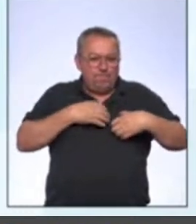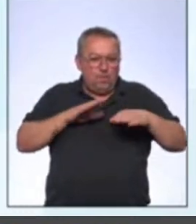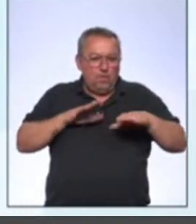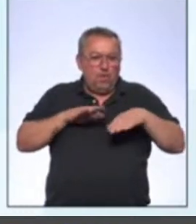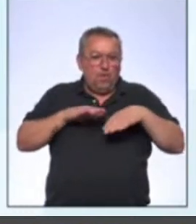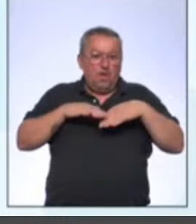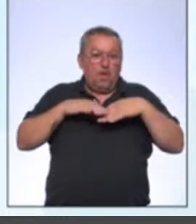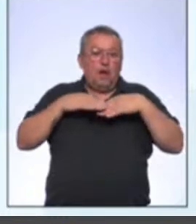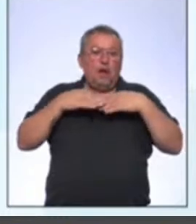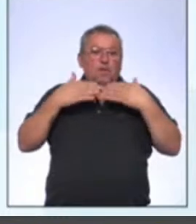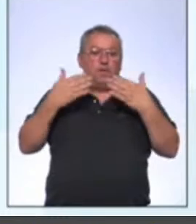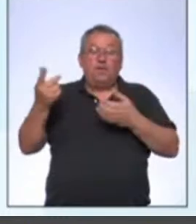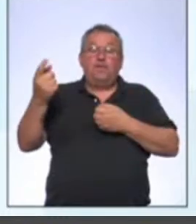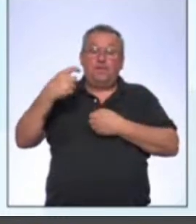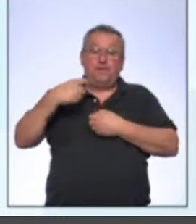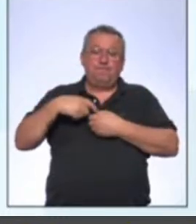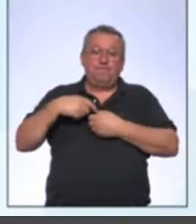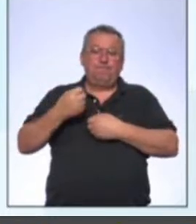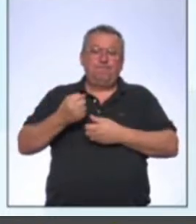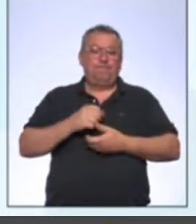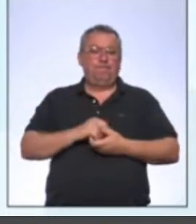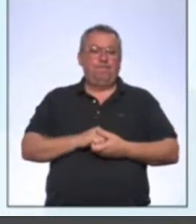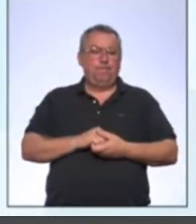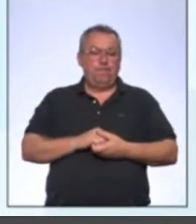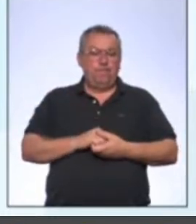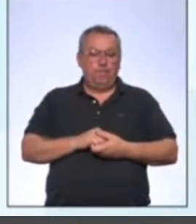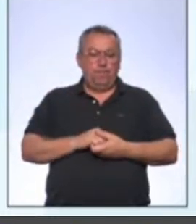alternativa D, ai, quando eu vim.